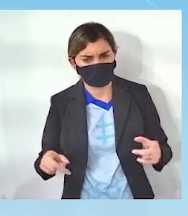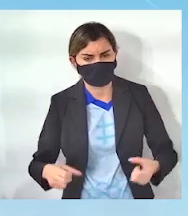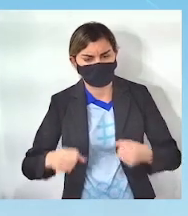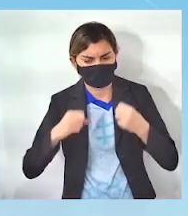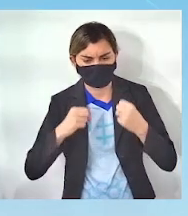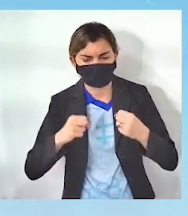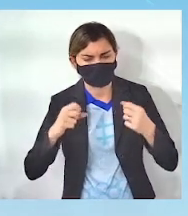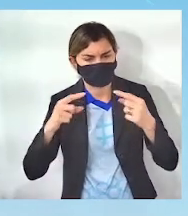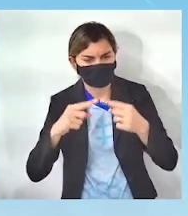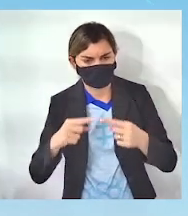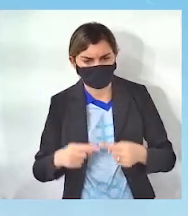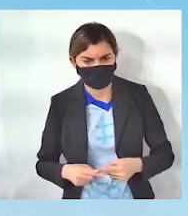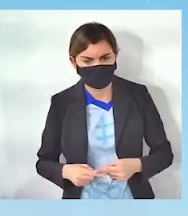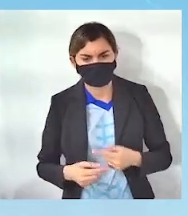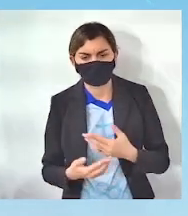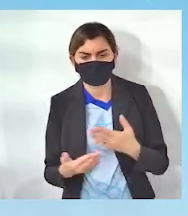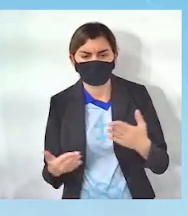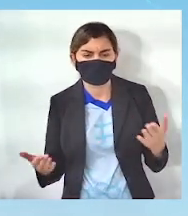potencial aplicado ali dentro.